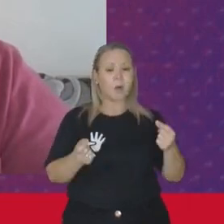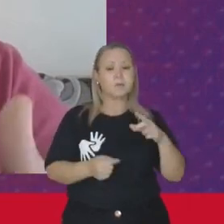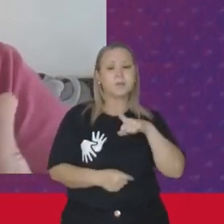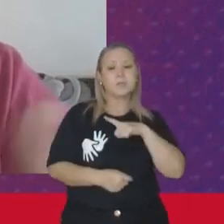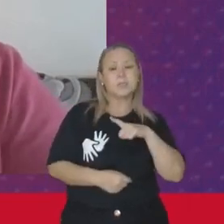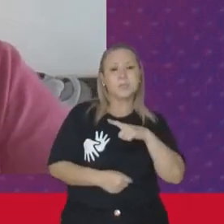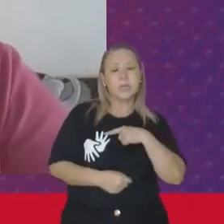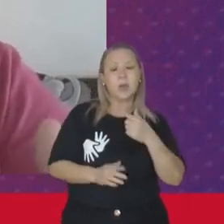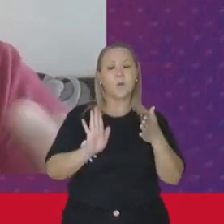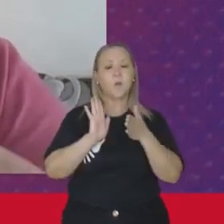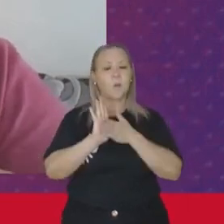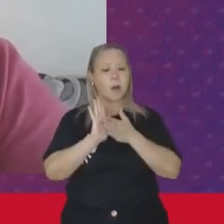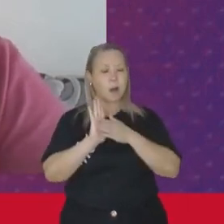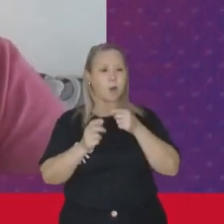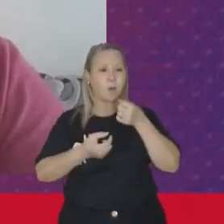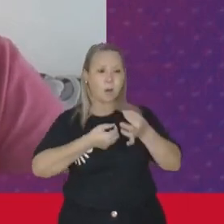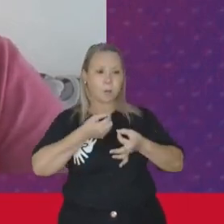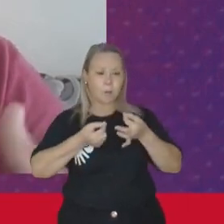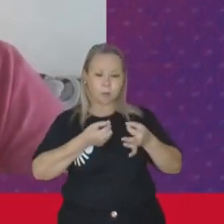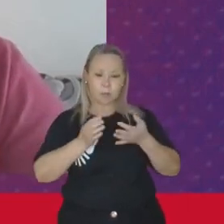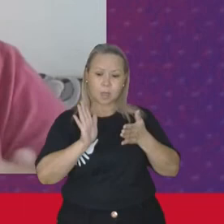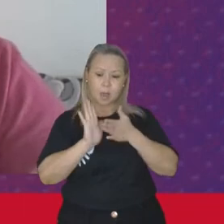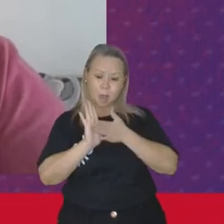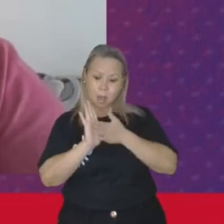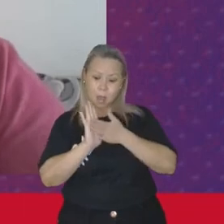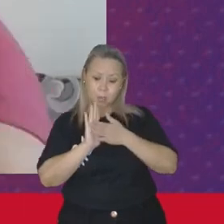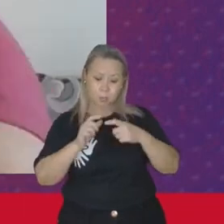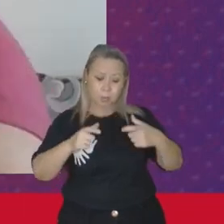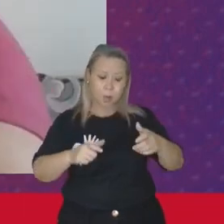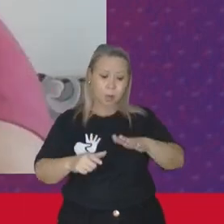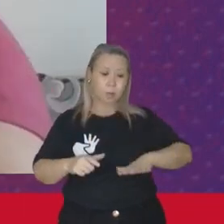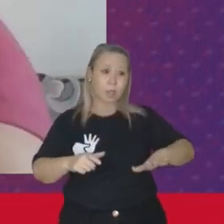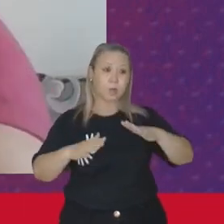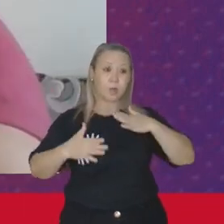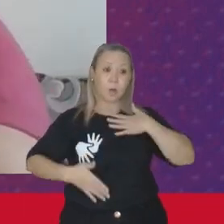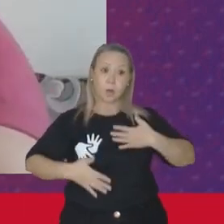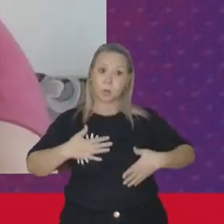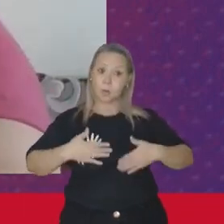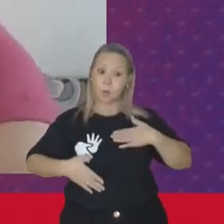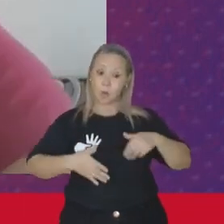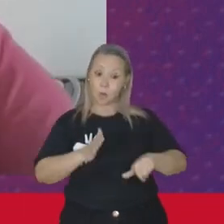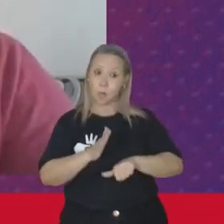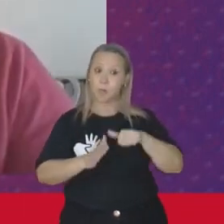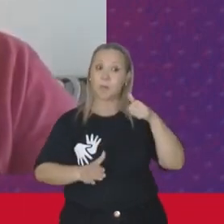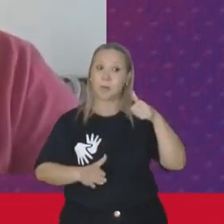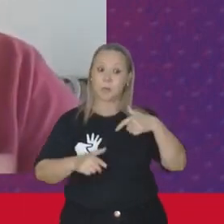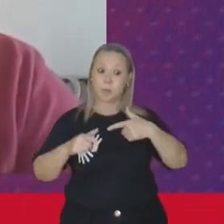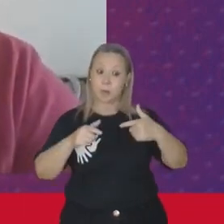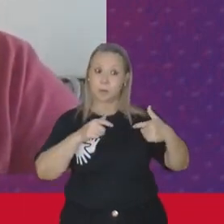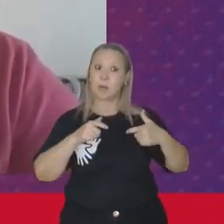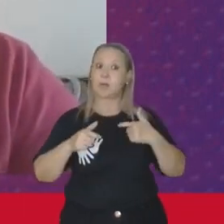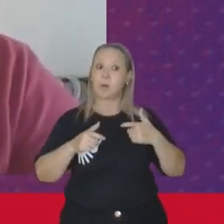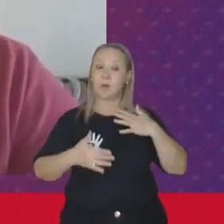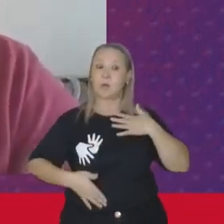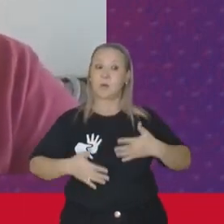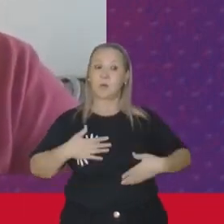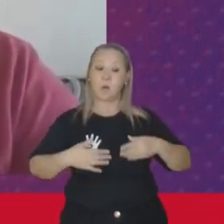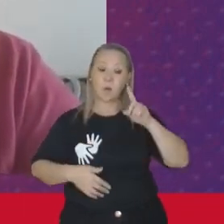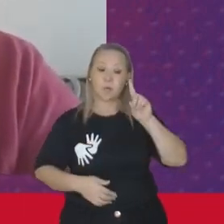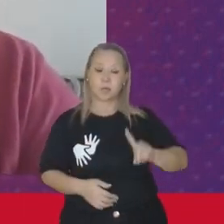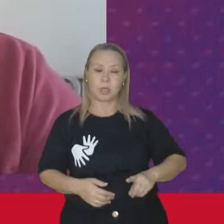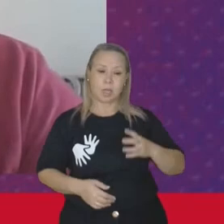tenha uma abordagem que considere o território do corpo, o primeiro território que a gente incide, então o direito